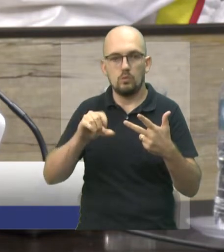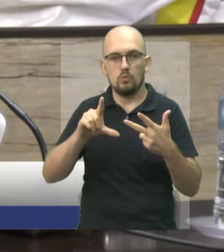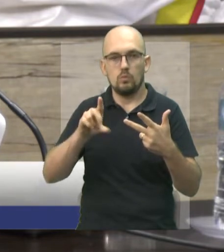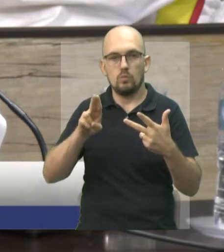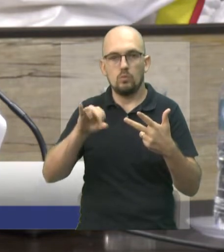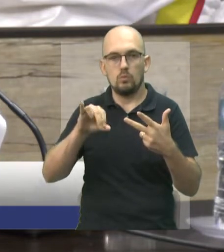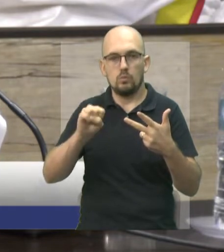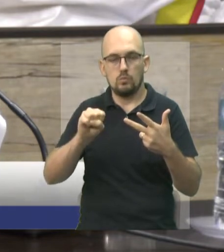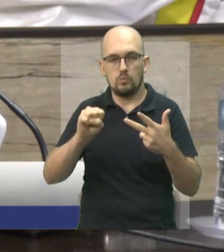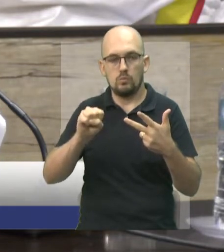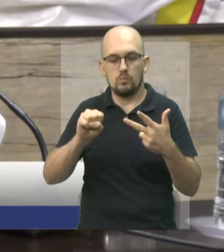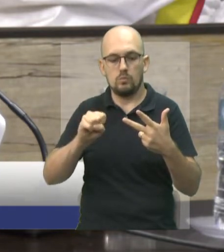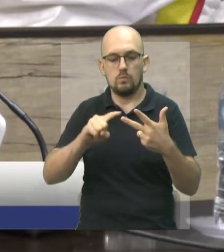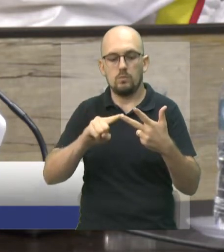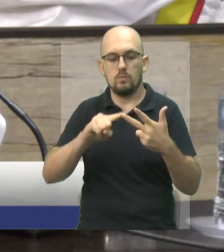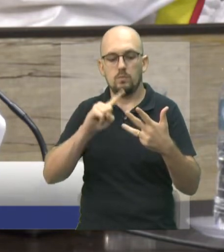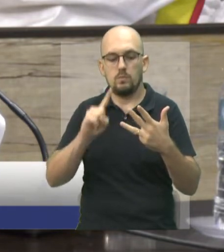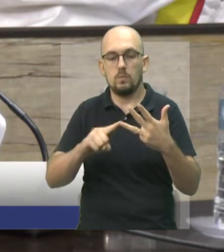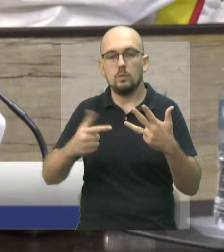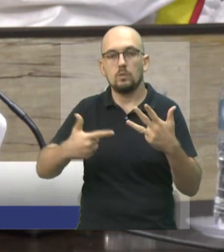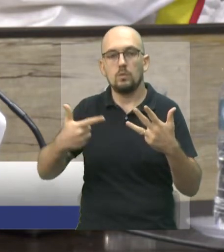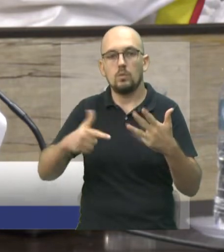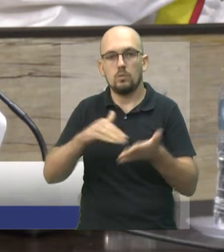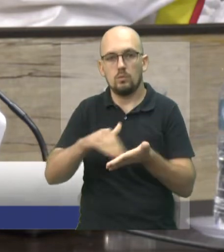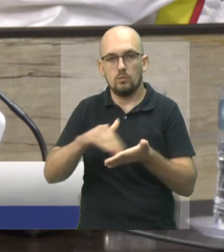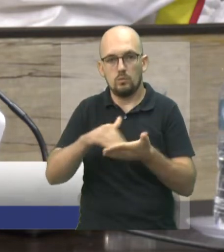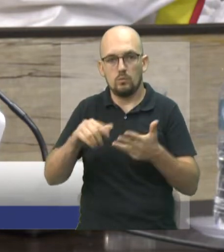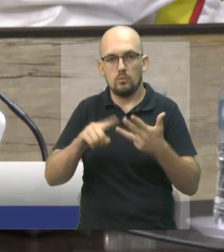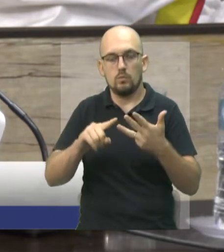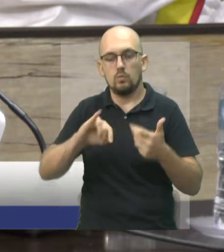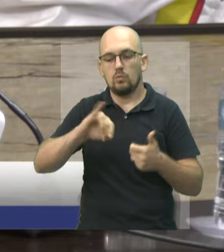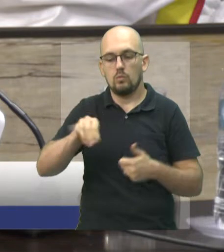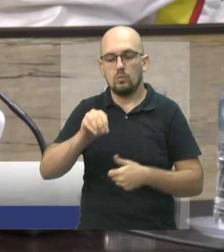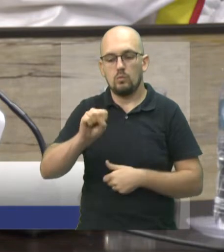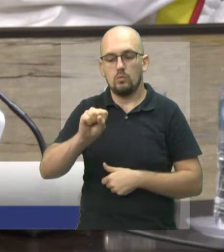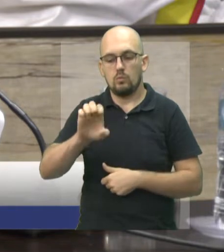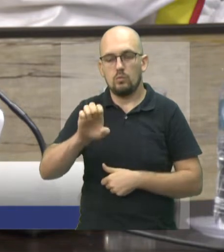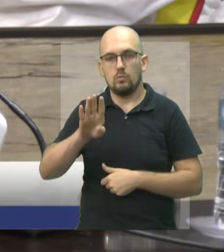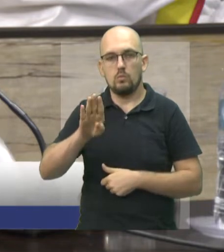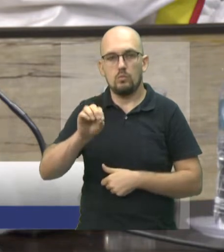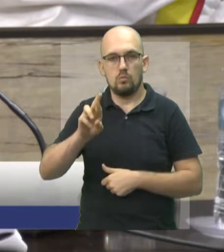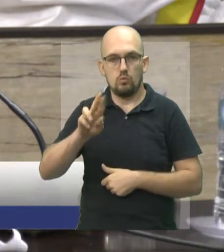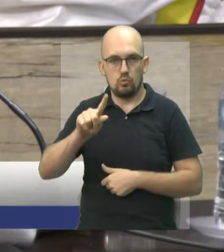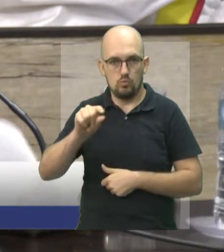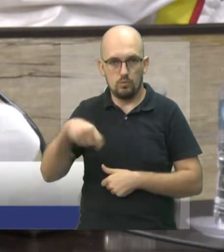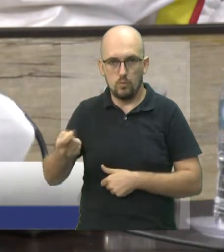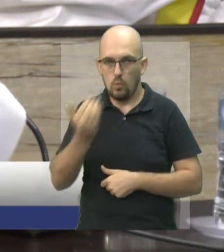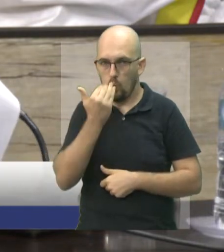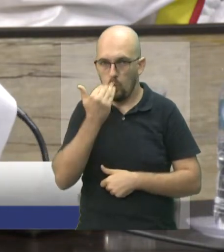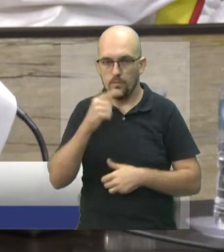Júnior. Segundo secretário, José Carlos Borgo.